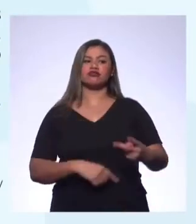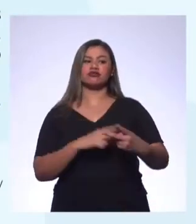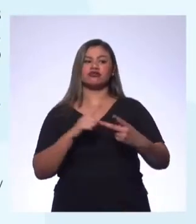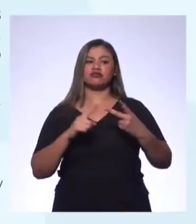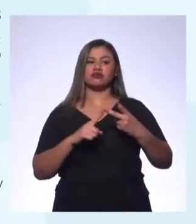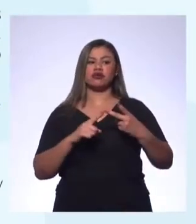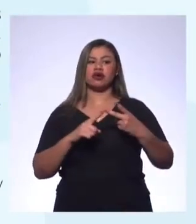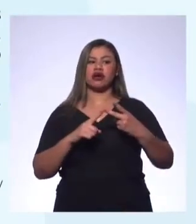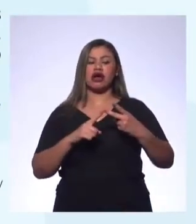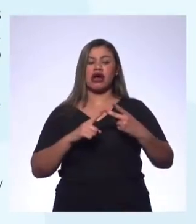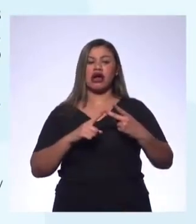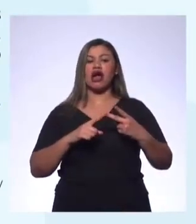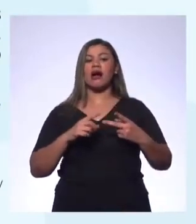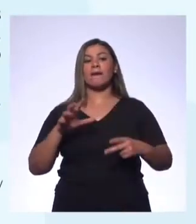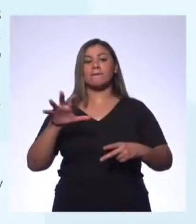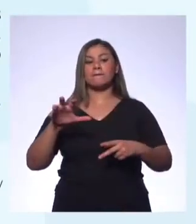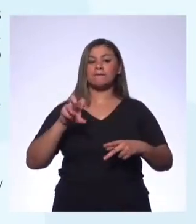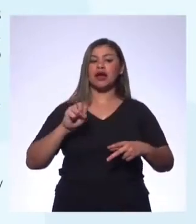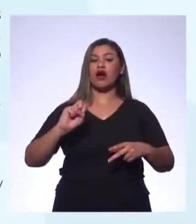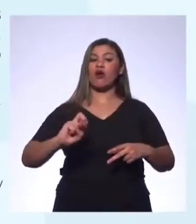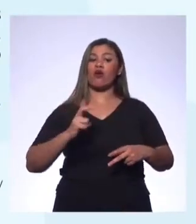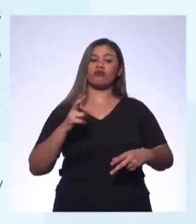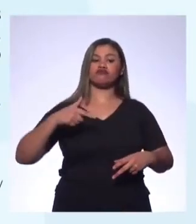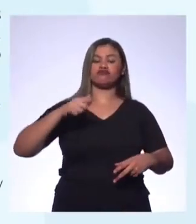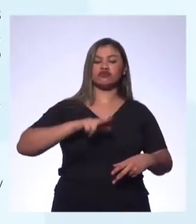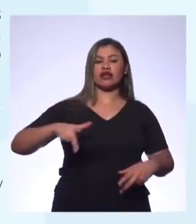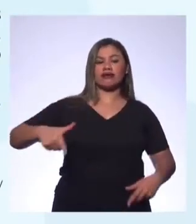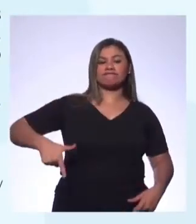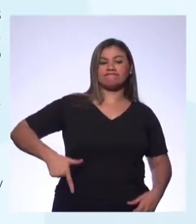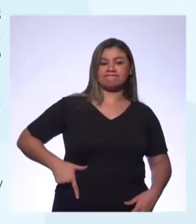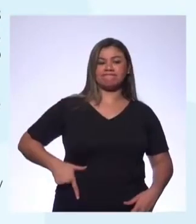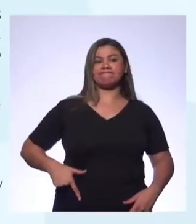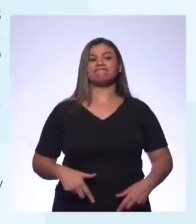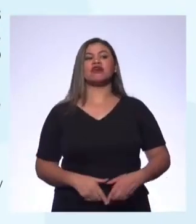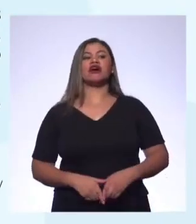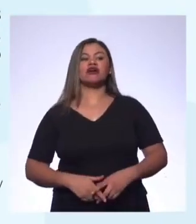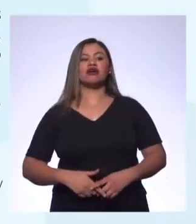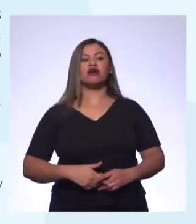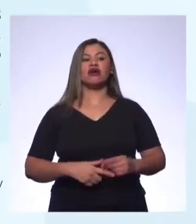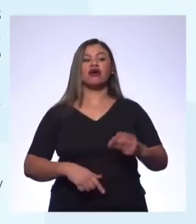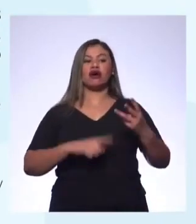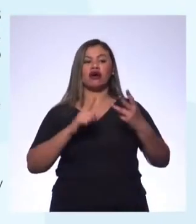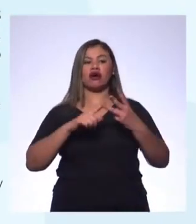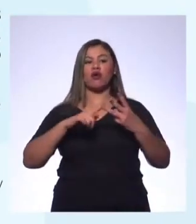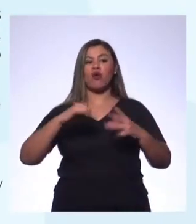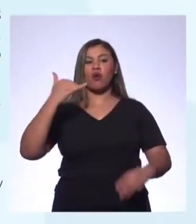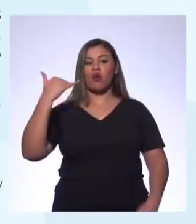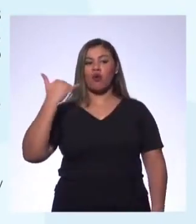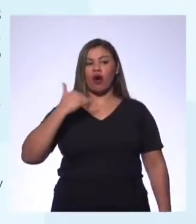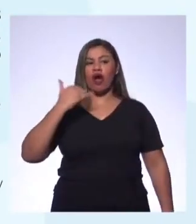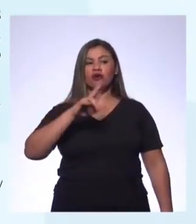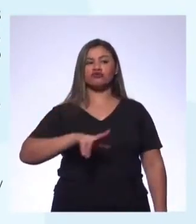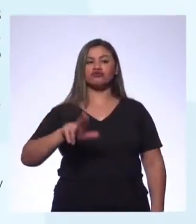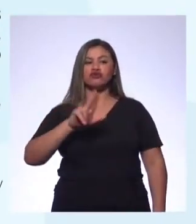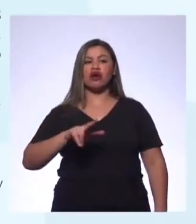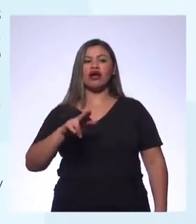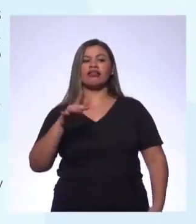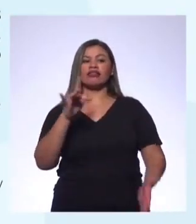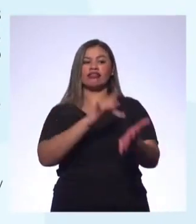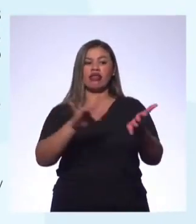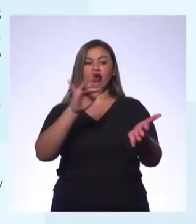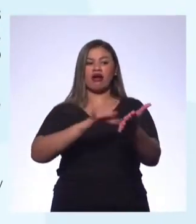Portar ou utilizar armas. 3. Utilizar aparelho celular,